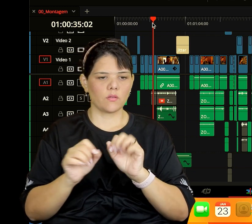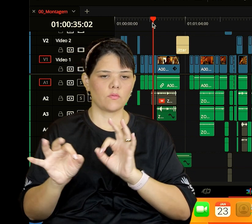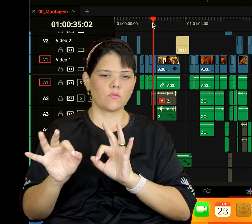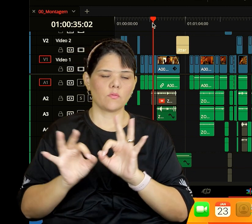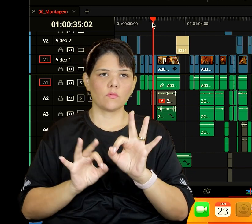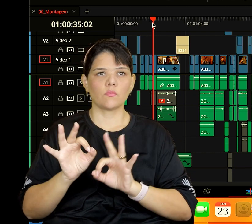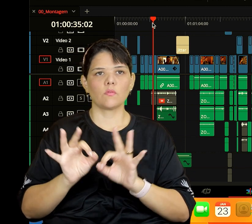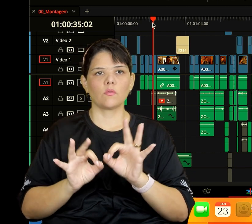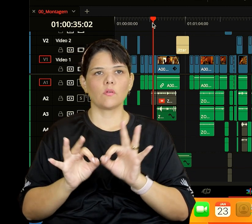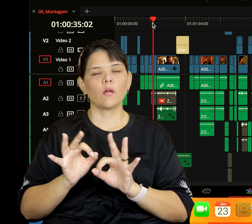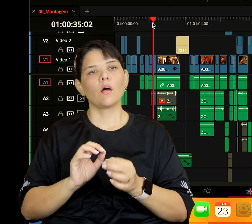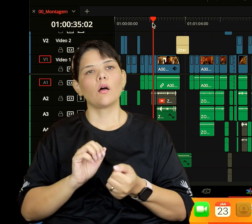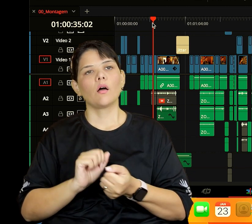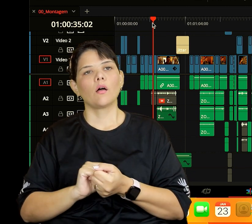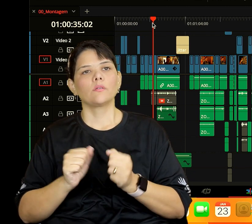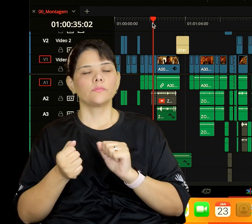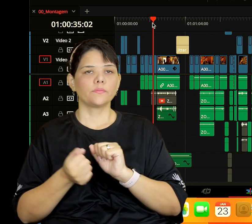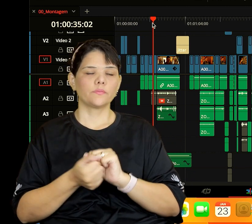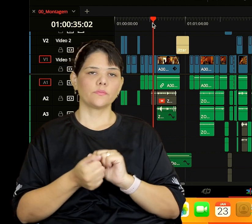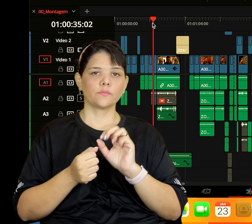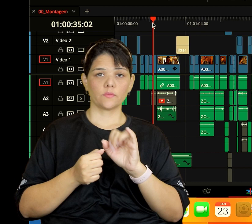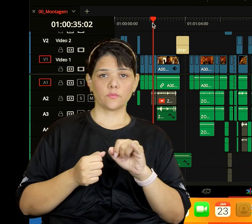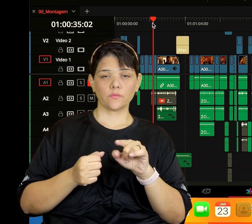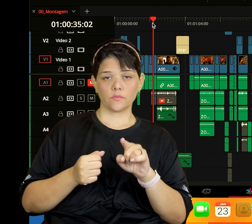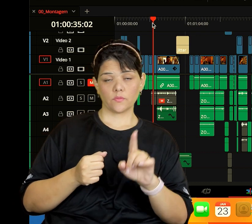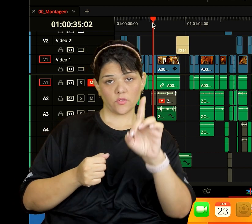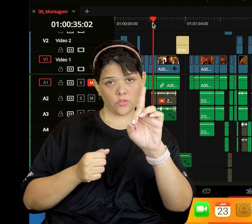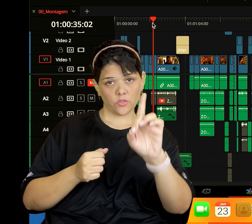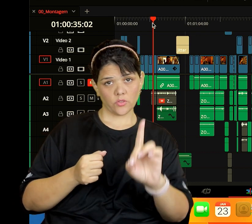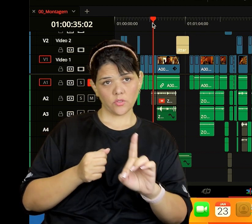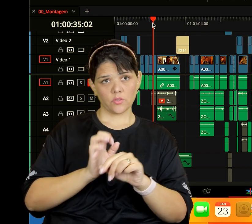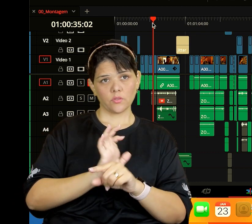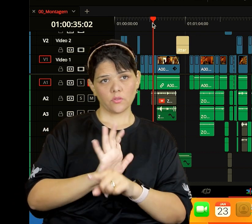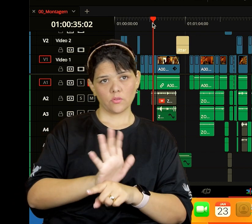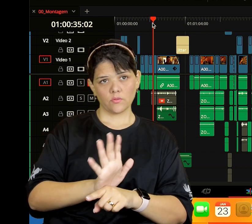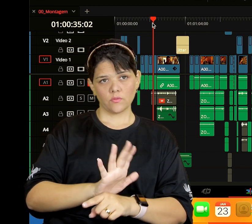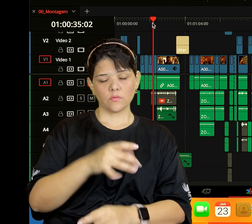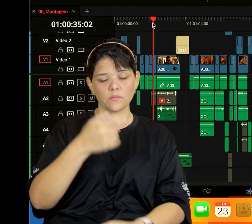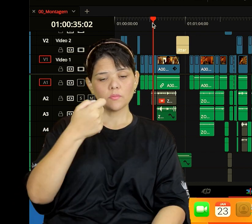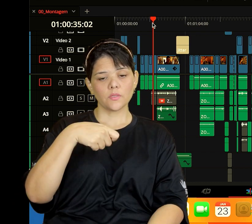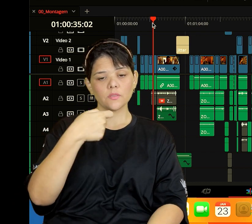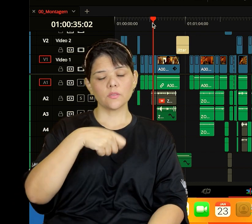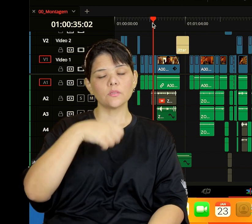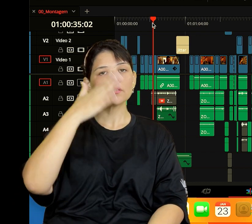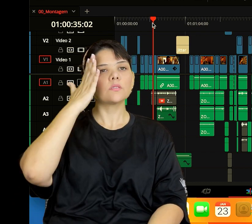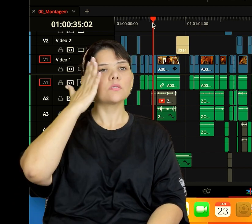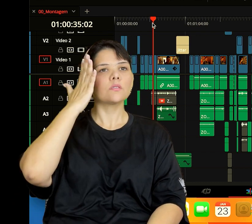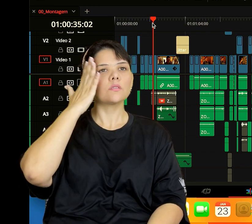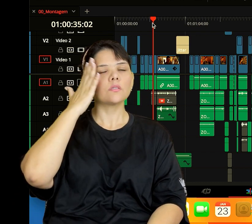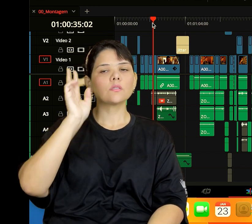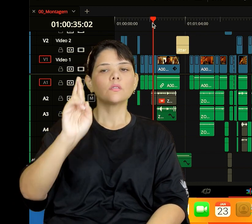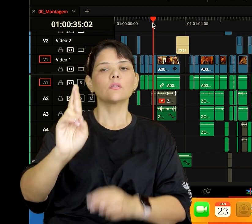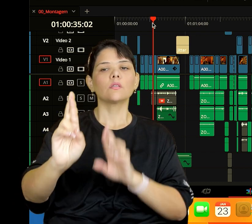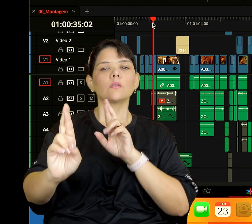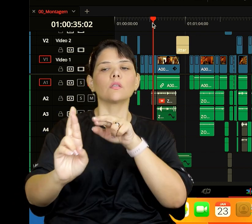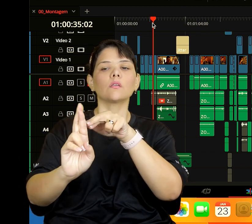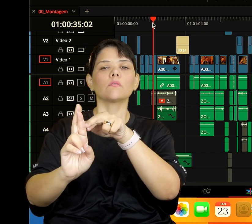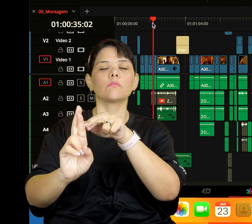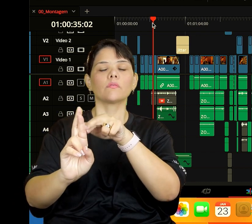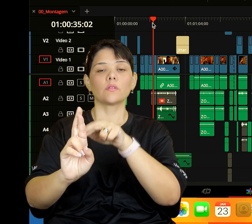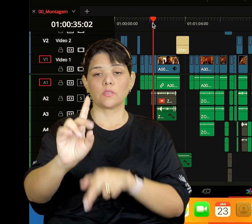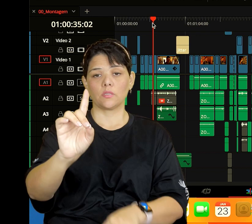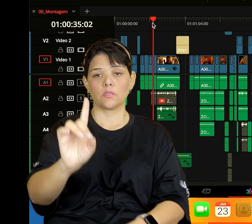dirigindo também, o que você precisa entender? Uma coisa que eu bato muito na tecla é referência. Se a direção vai vir falar com